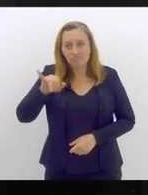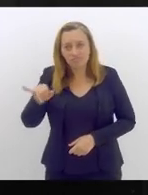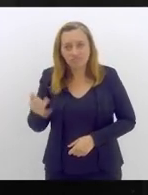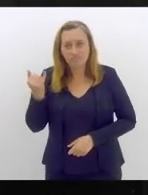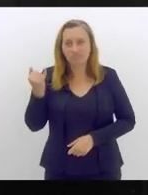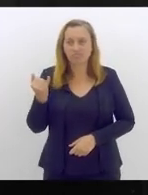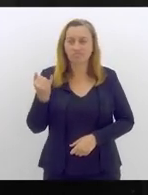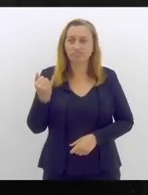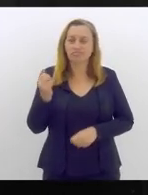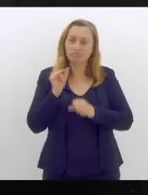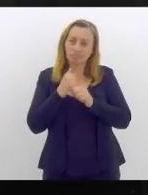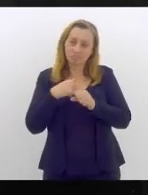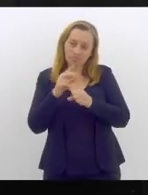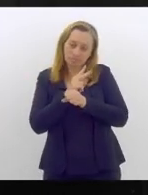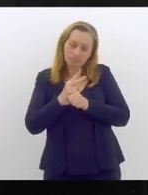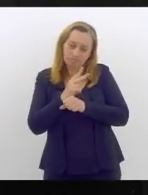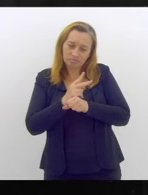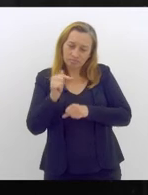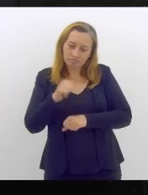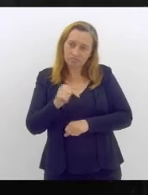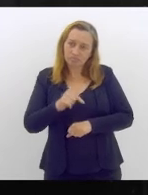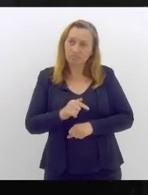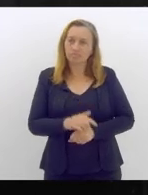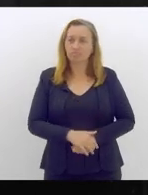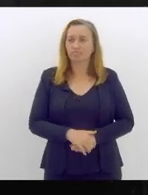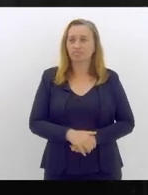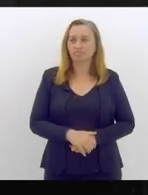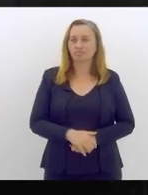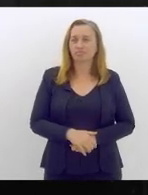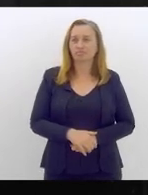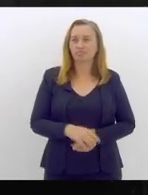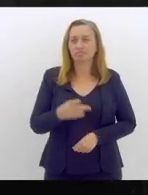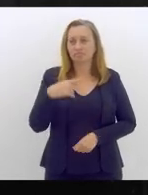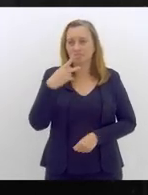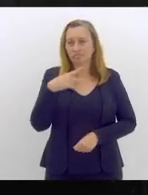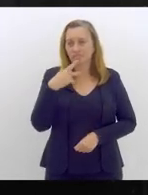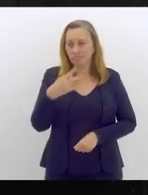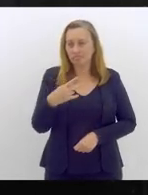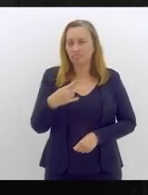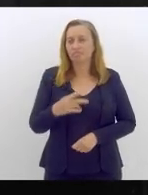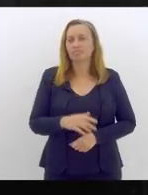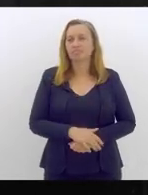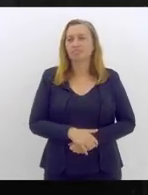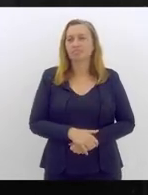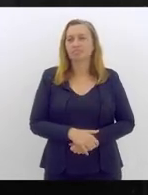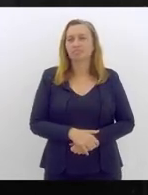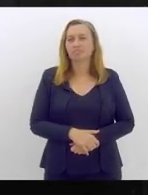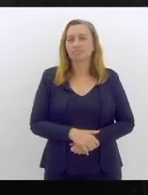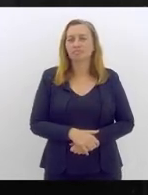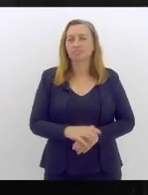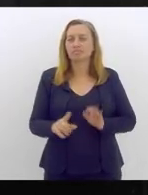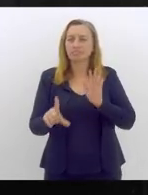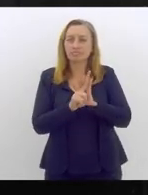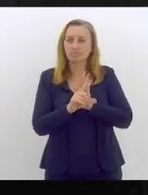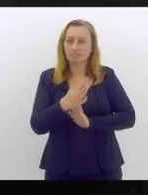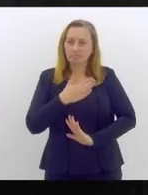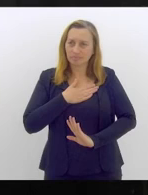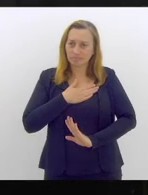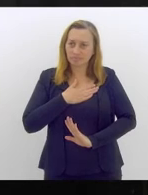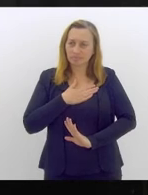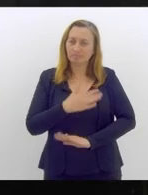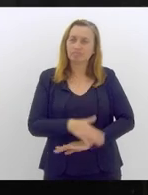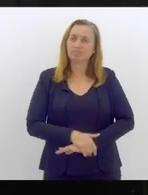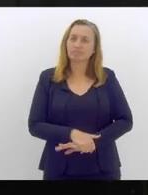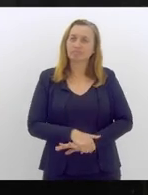eu tô procurando aqui para trazer à tona a todos uma lei de minha autoria que foi